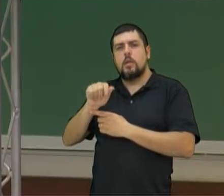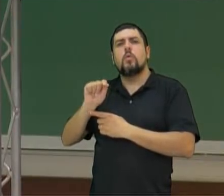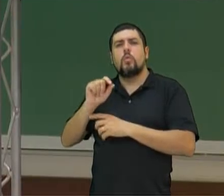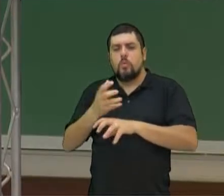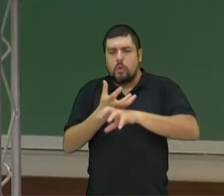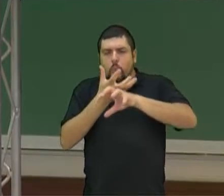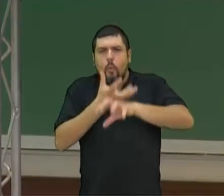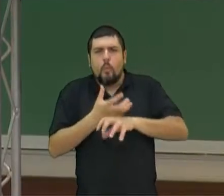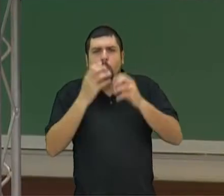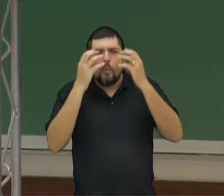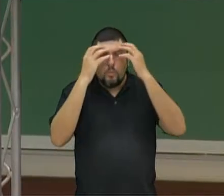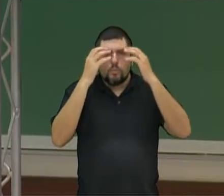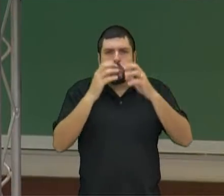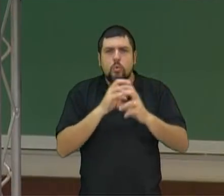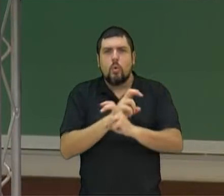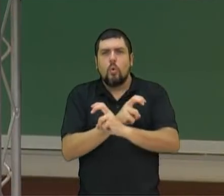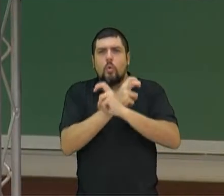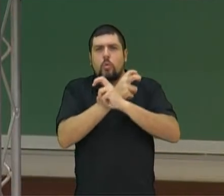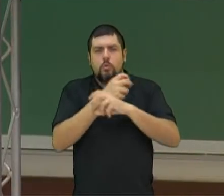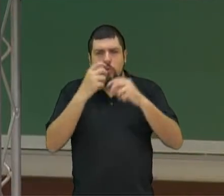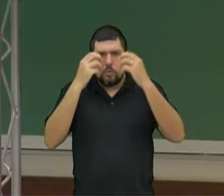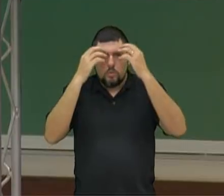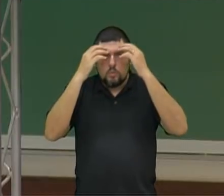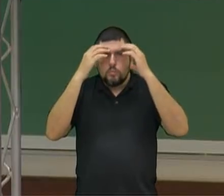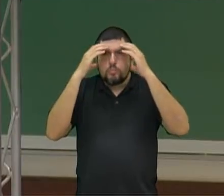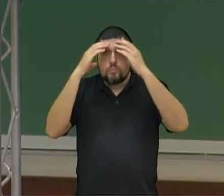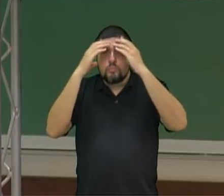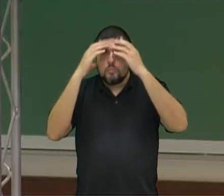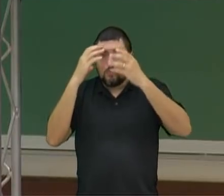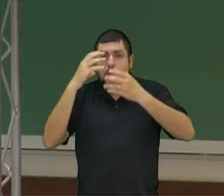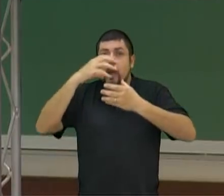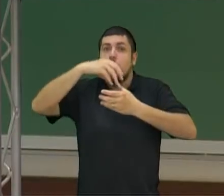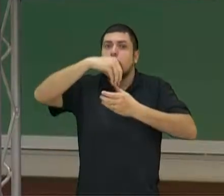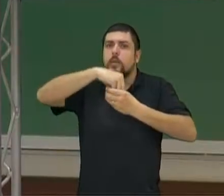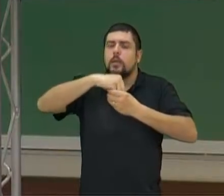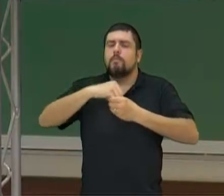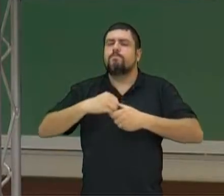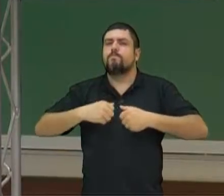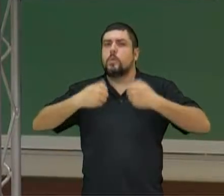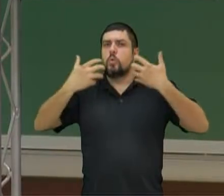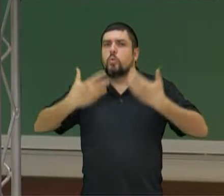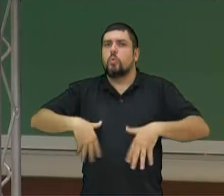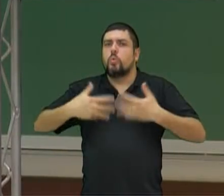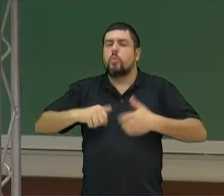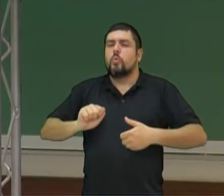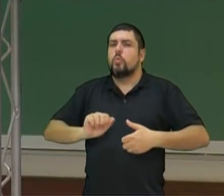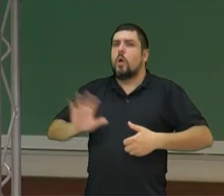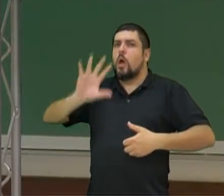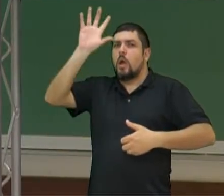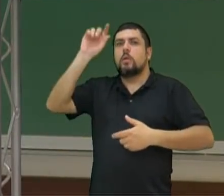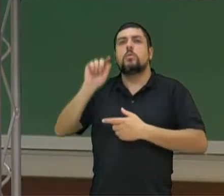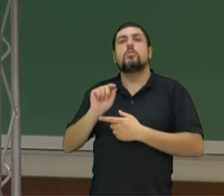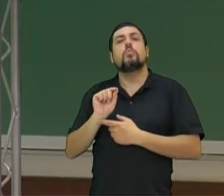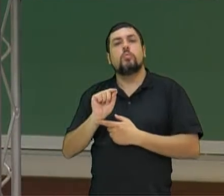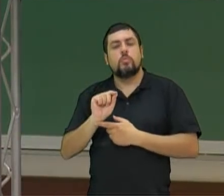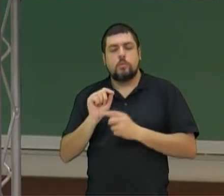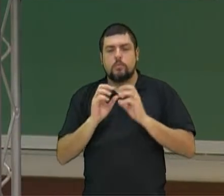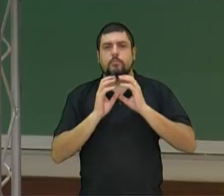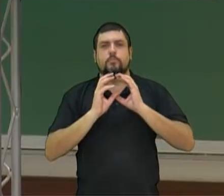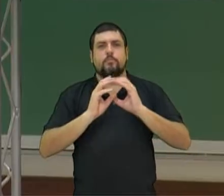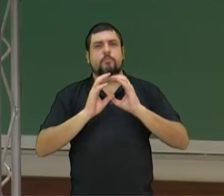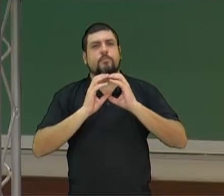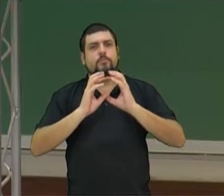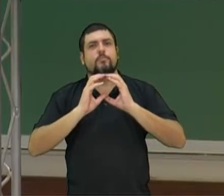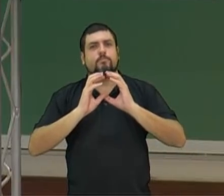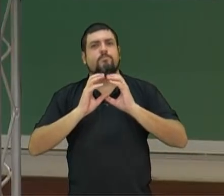muito sensível e algo muito valioso para o nosso corpo, que é o nosso cérebro. É ele que comanda, é